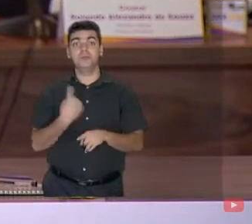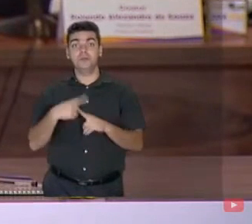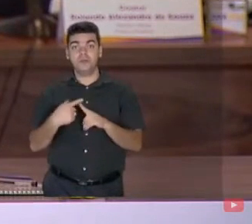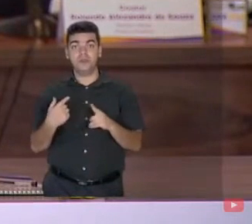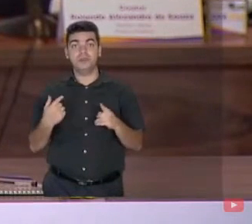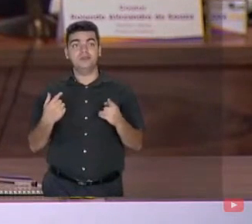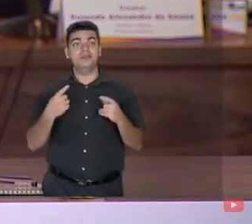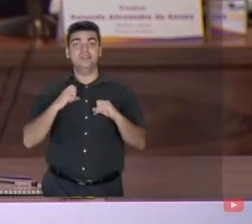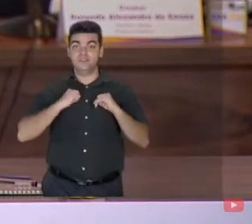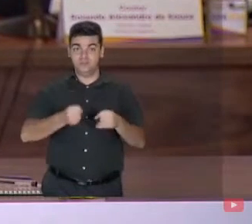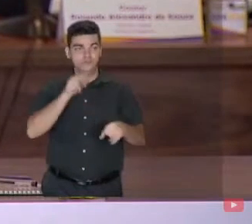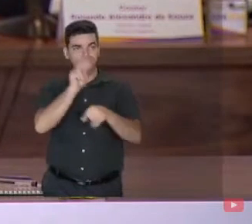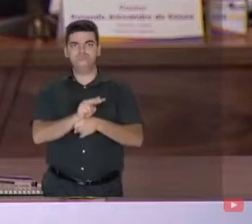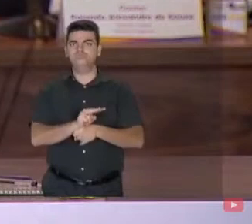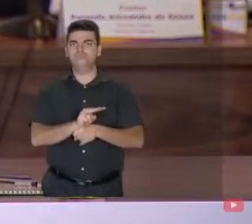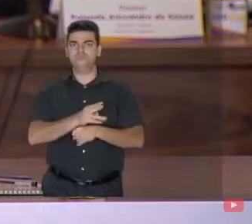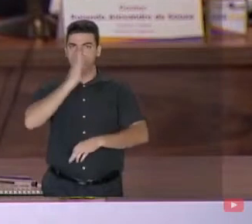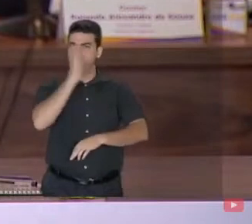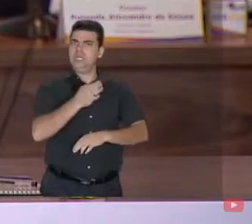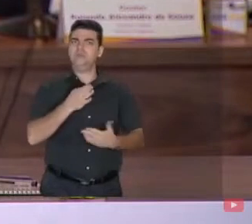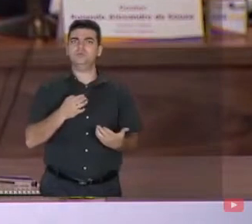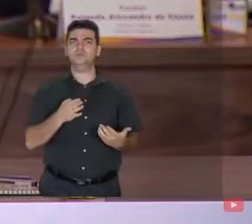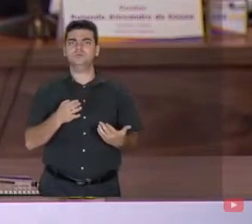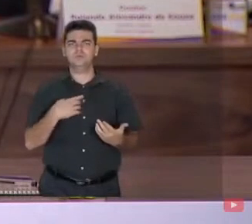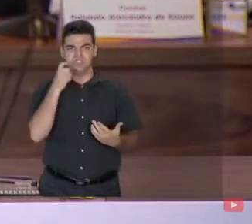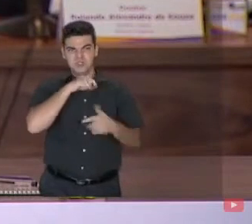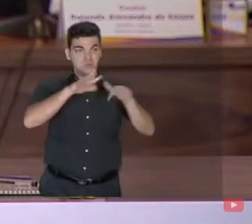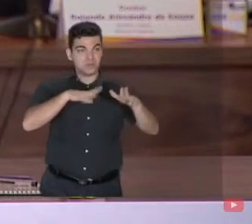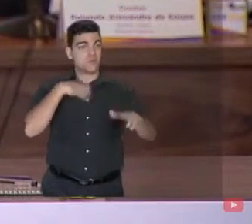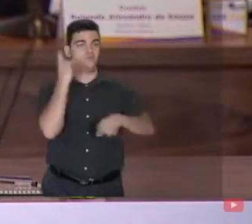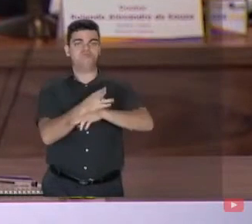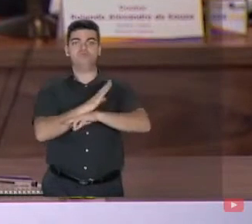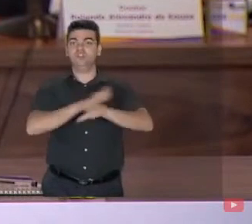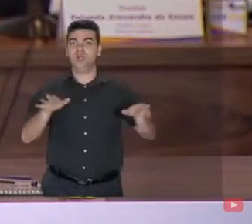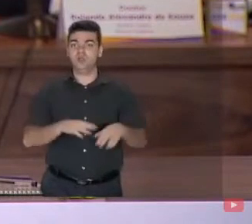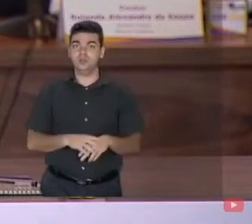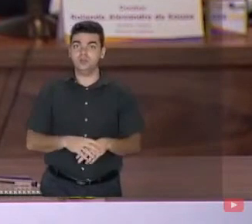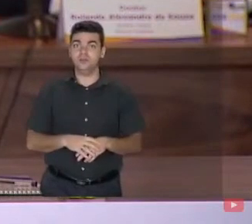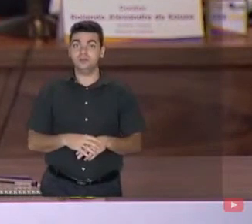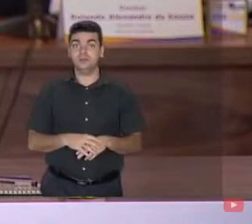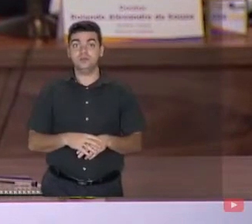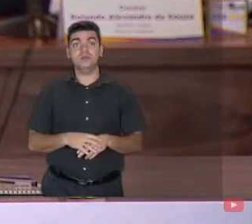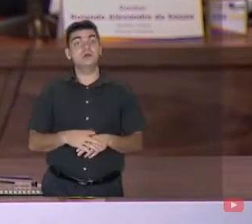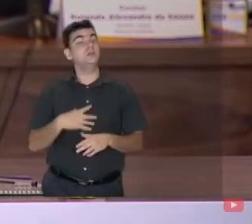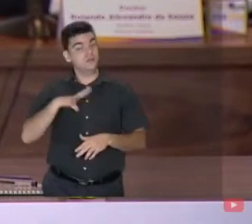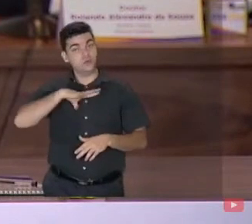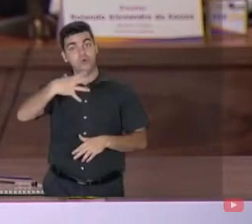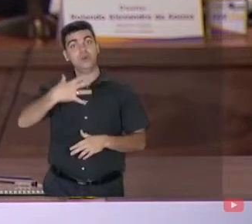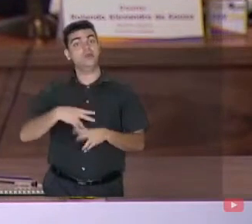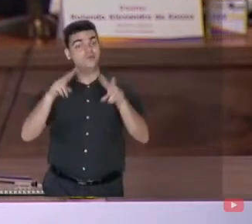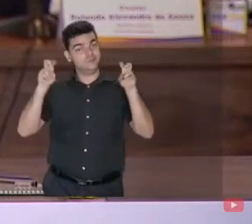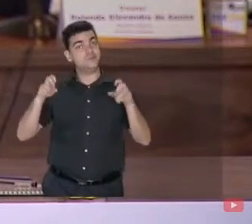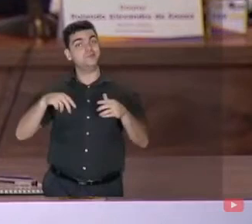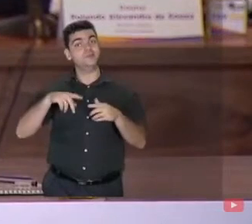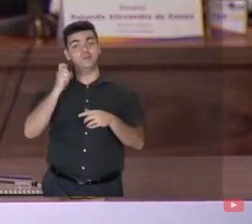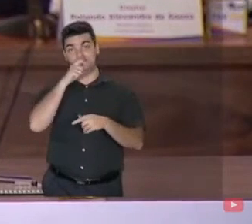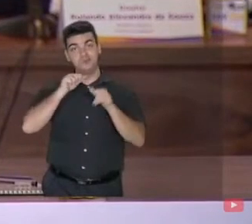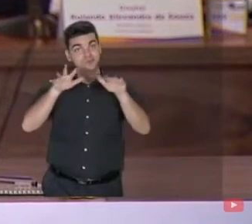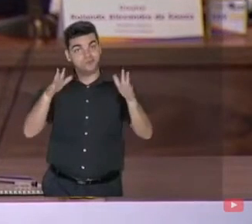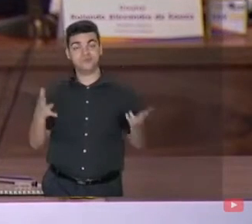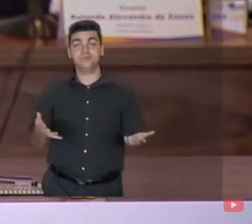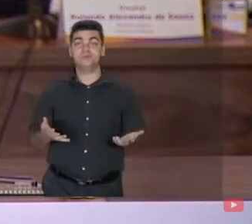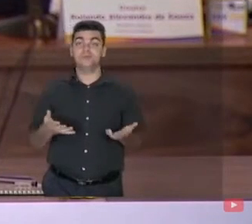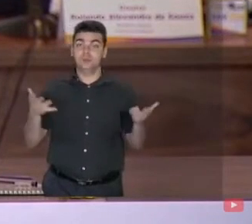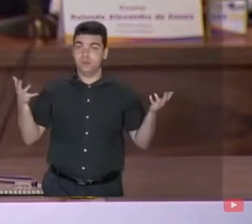Justiça Eleitoral respondeu e respondeu adequadamente e adquiriu um protagonismo nesta matéria.